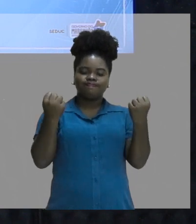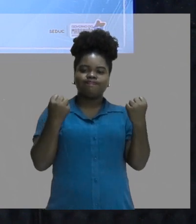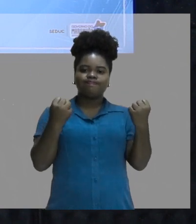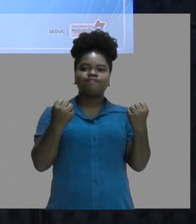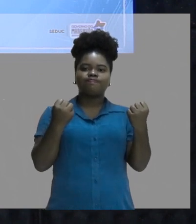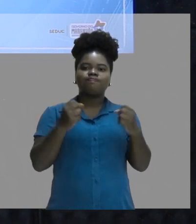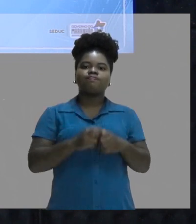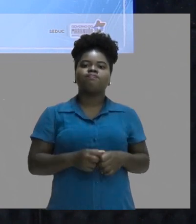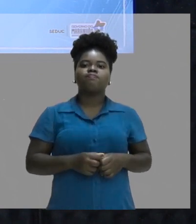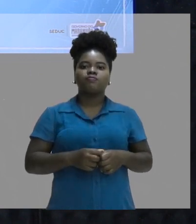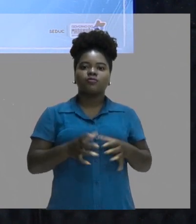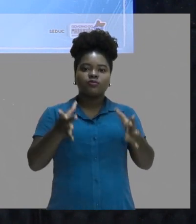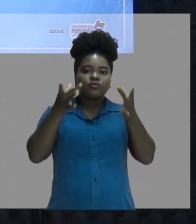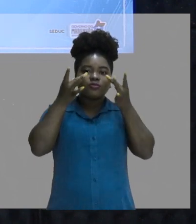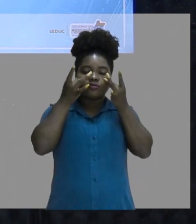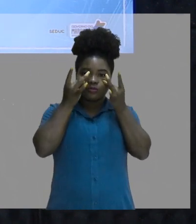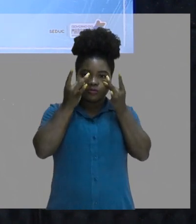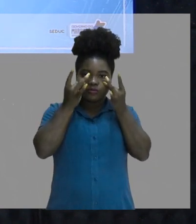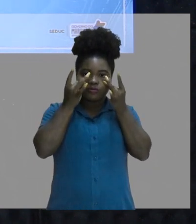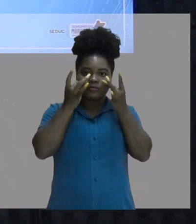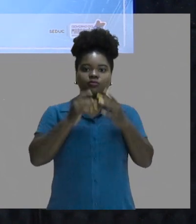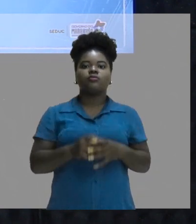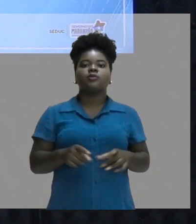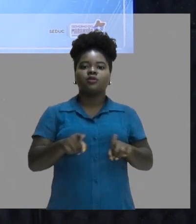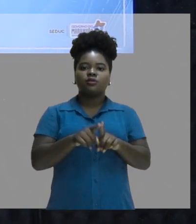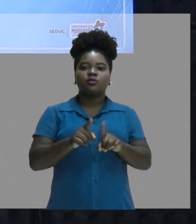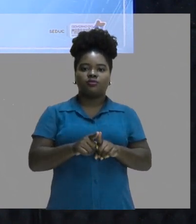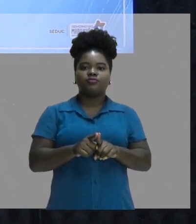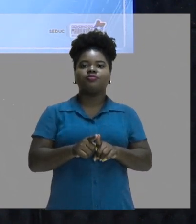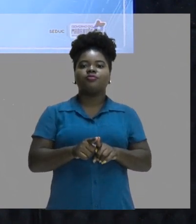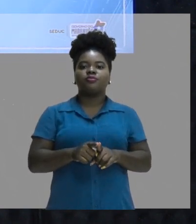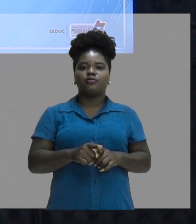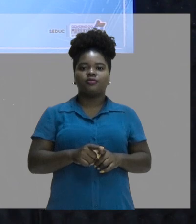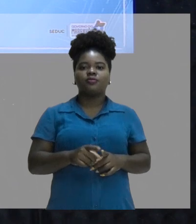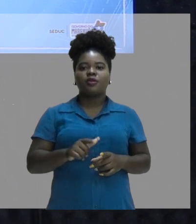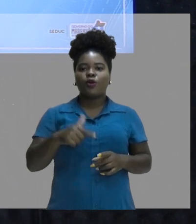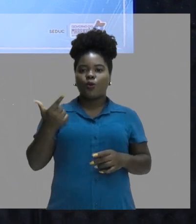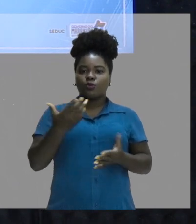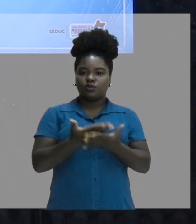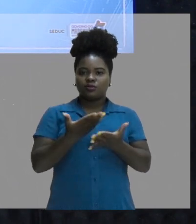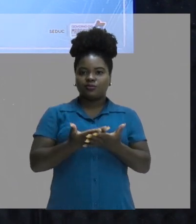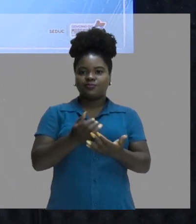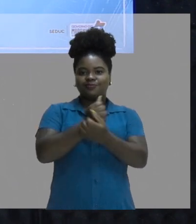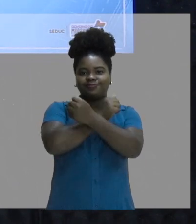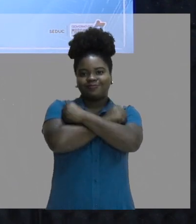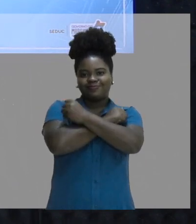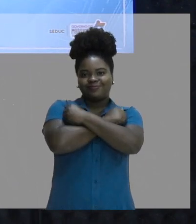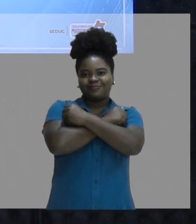Assistam, acessem a nossa plataforma Gonçalves Dias e até a nossa próxima aula. Abraço!